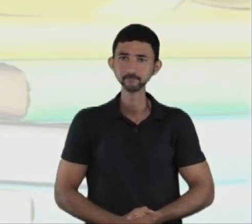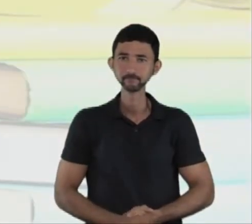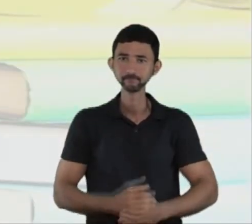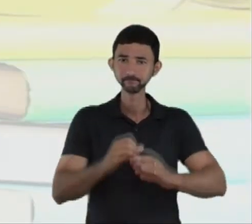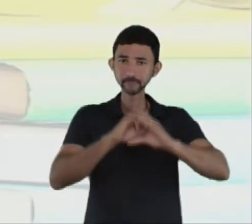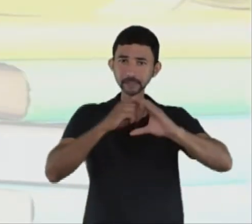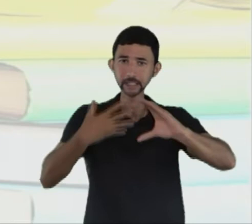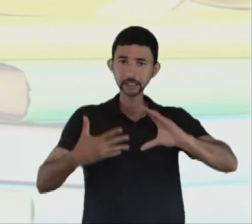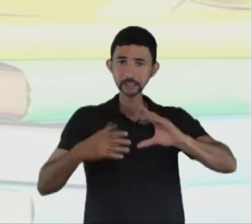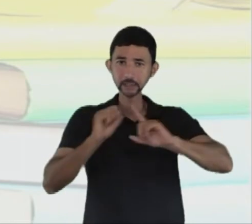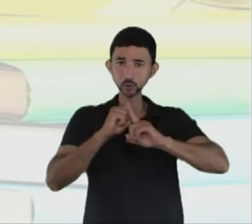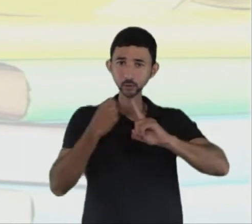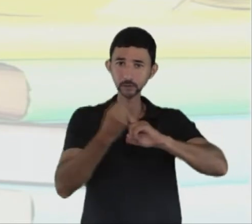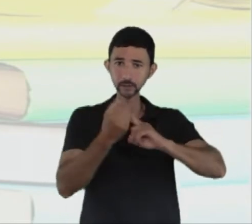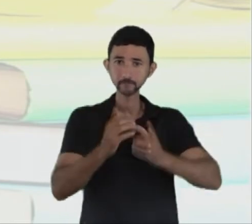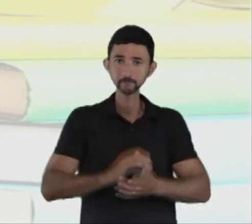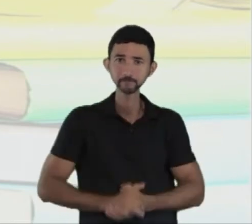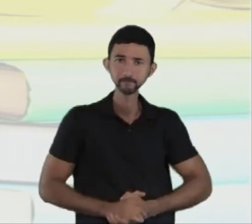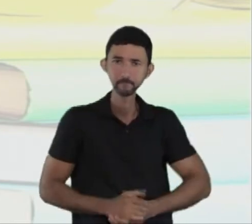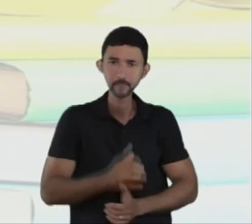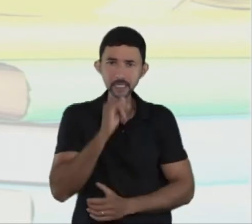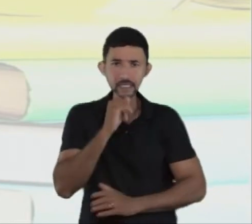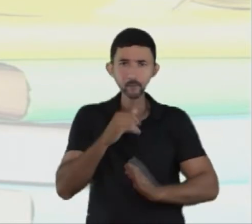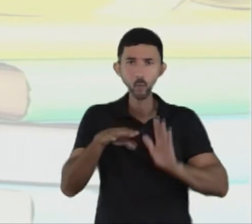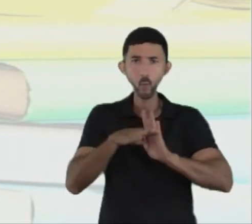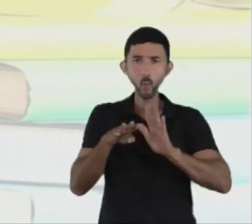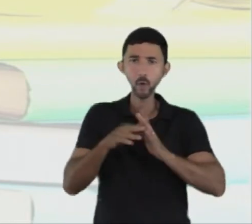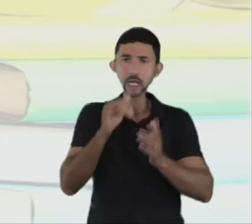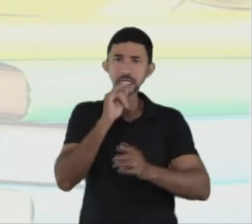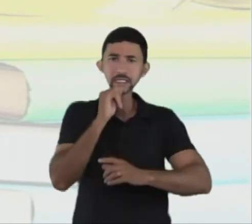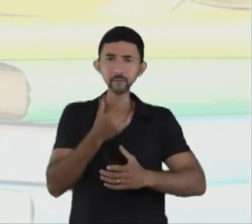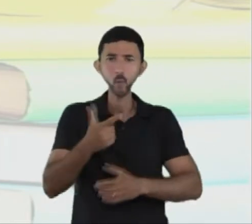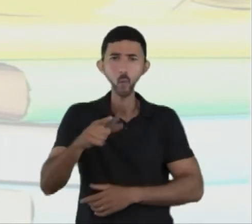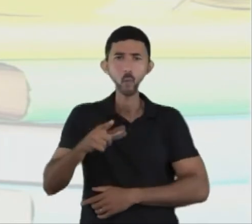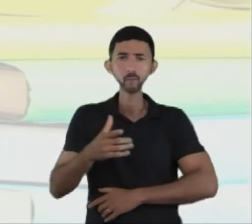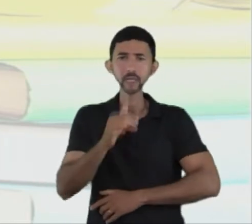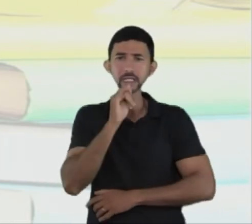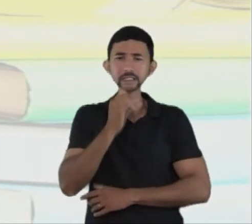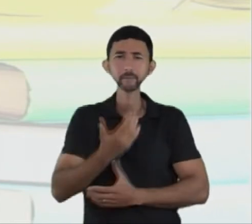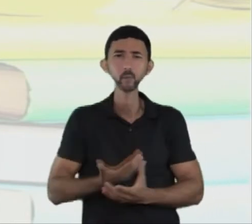Característica do socialismo: estatização, ou seja, não existe mais